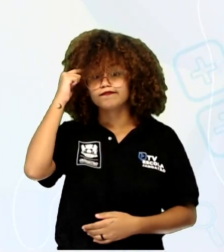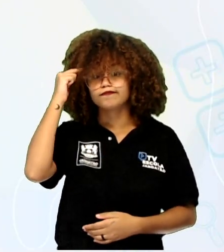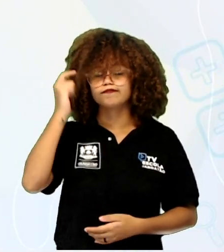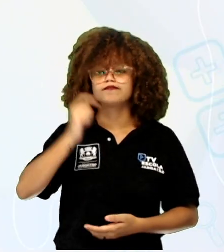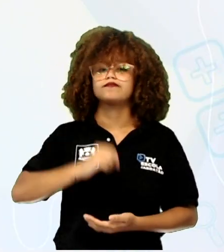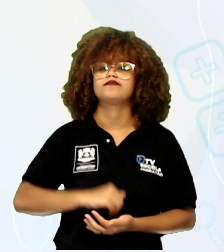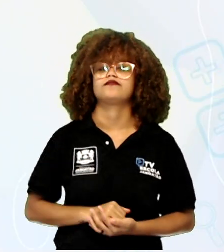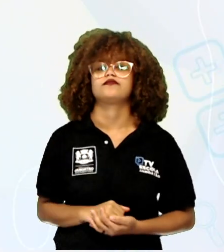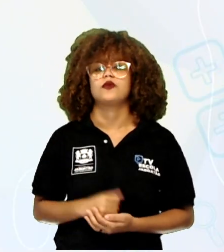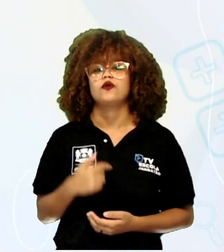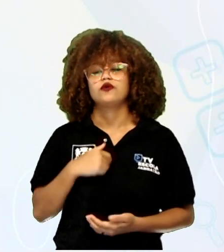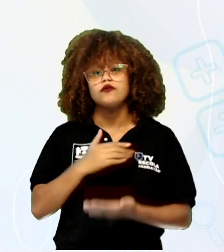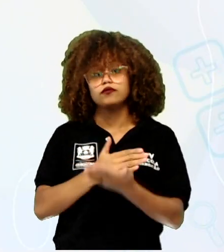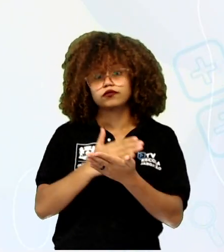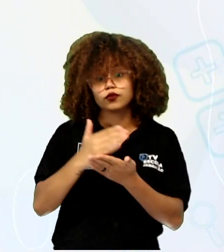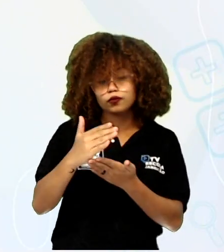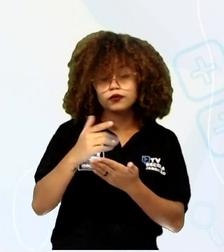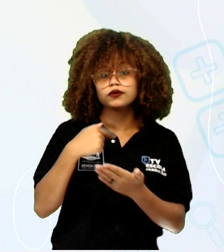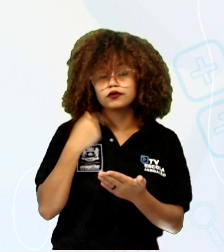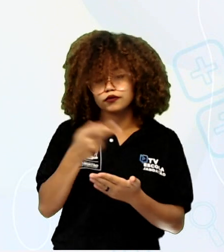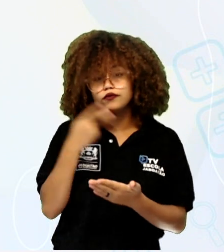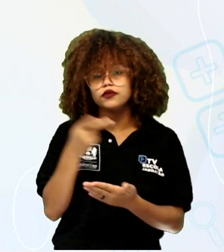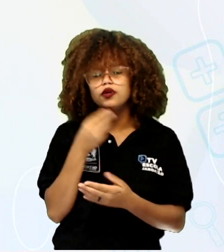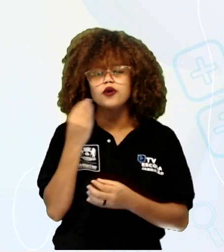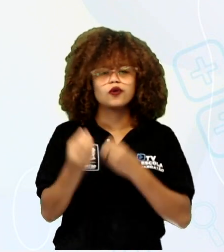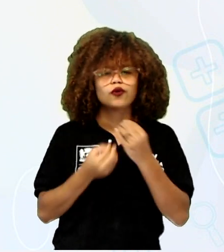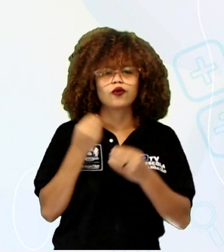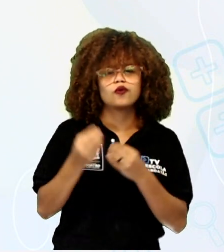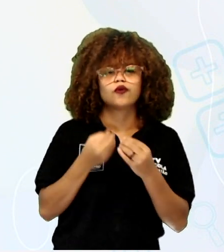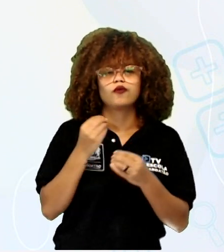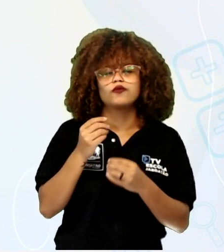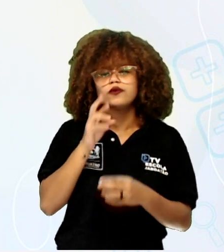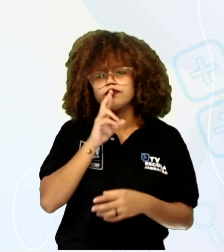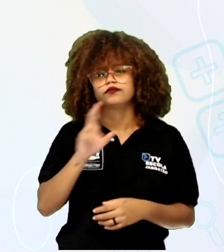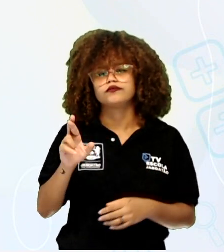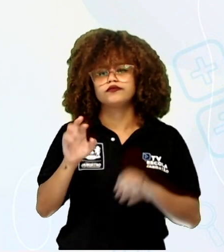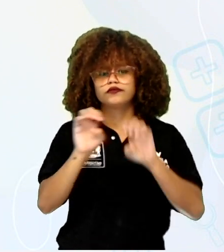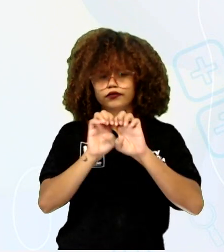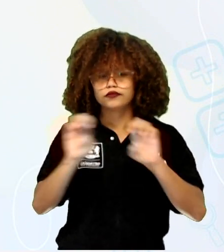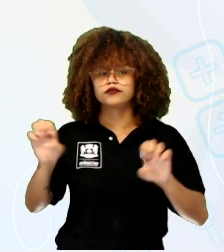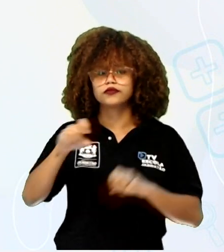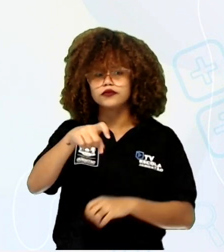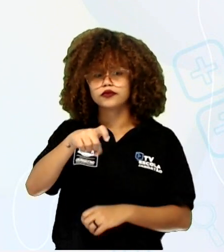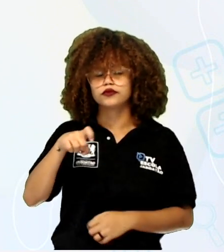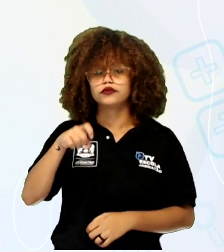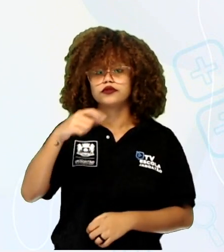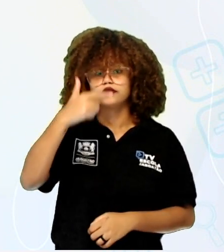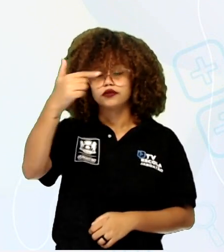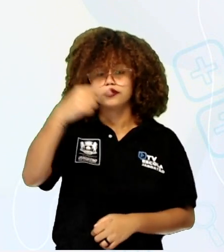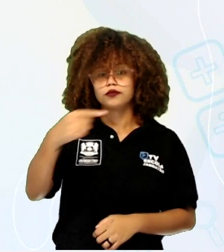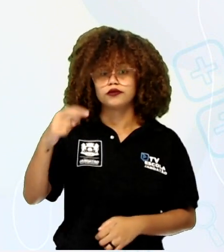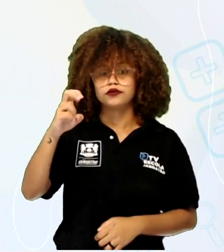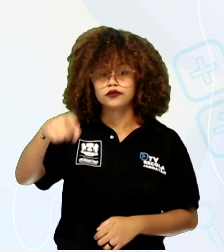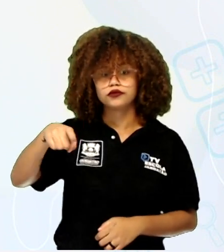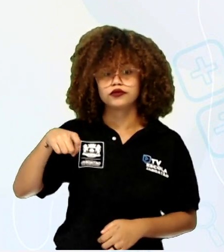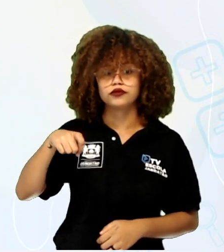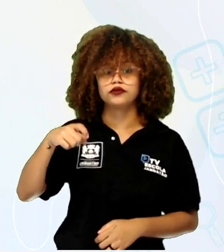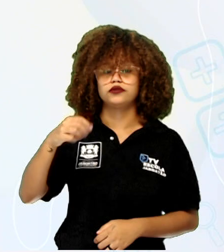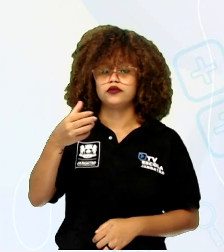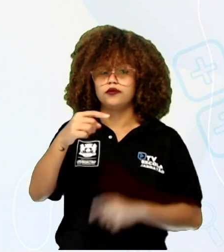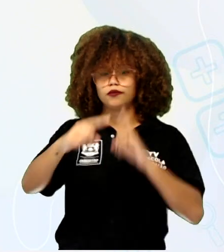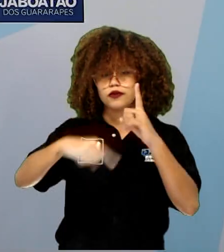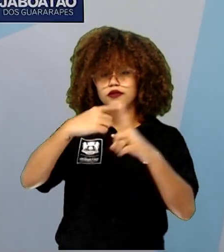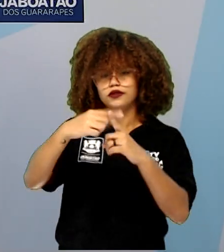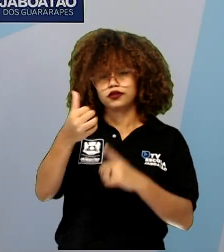o que eu disse Logo no início como resolver a equação x ao quadrado menos 5x mais 6 igual a zero de